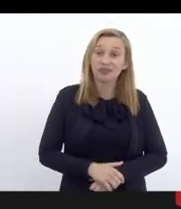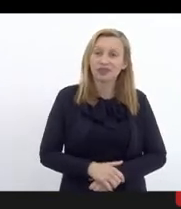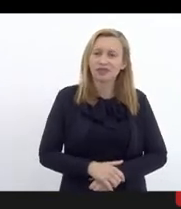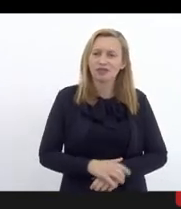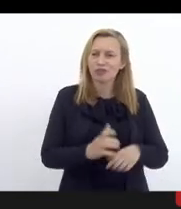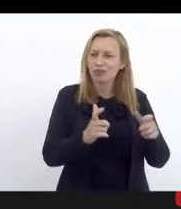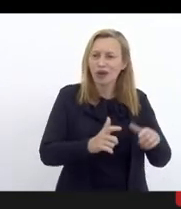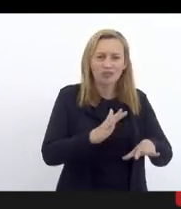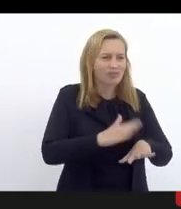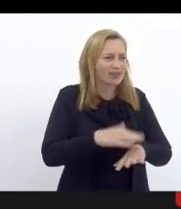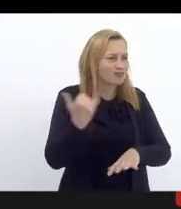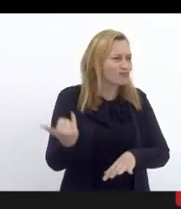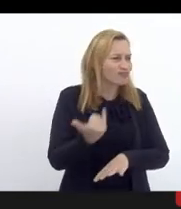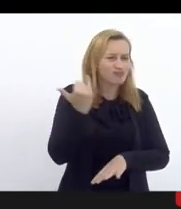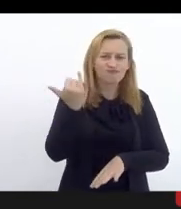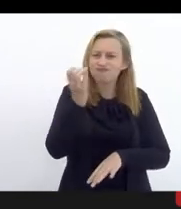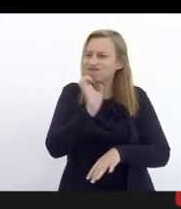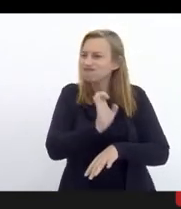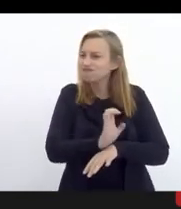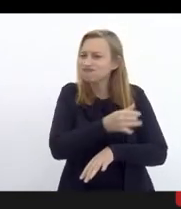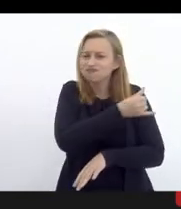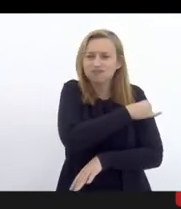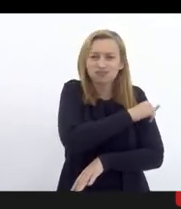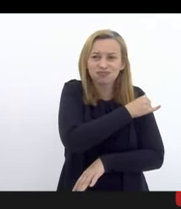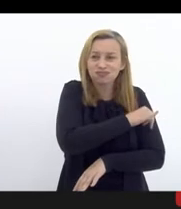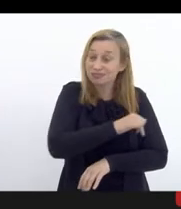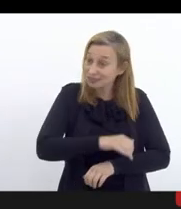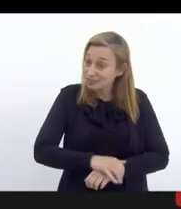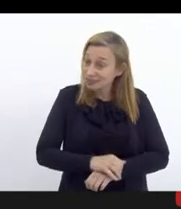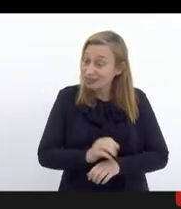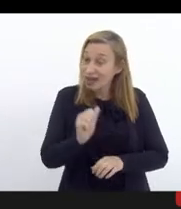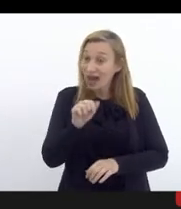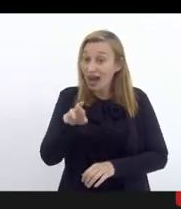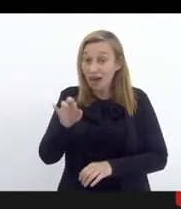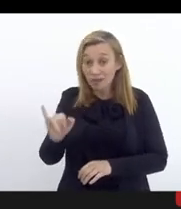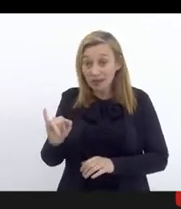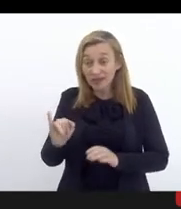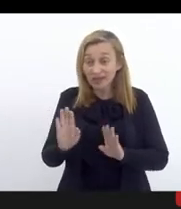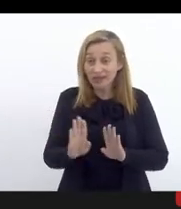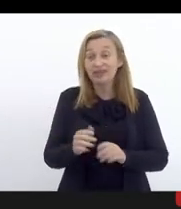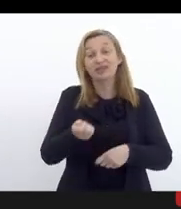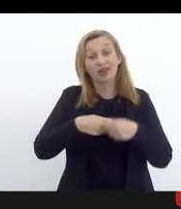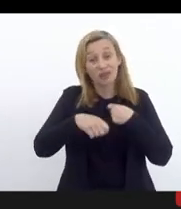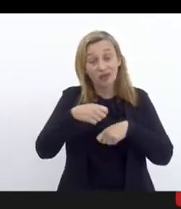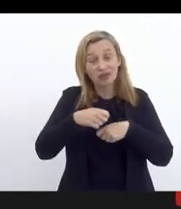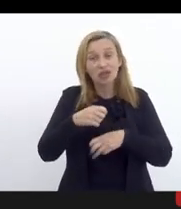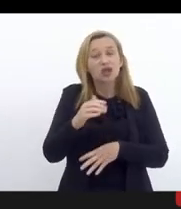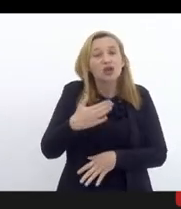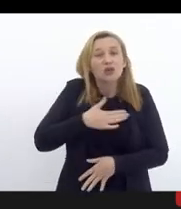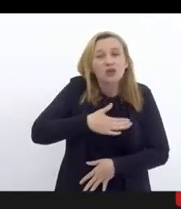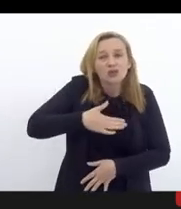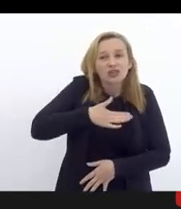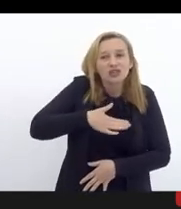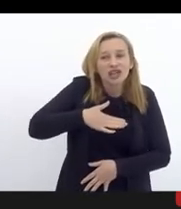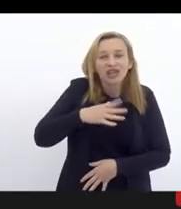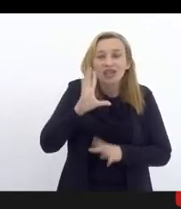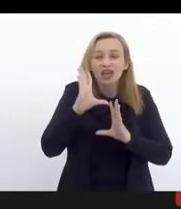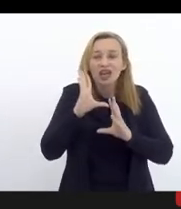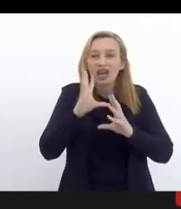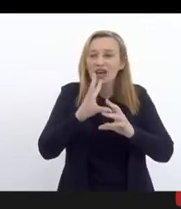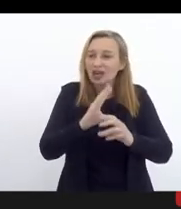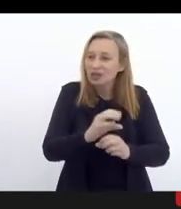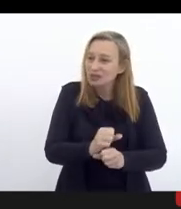mais importantes do estado do Rio de Janeiro para o agronegócio, e gostaria de resumir minhas